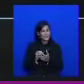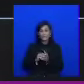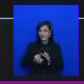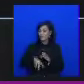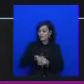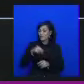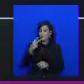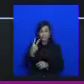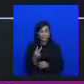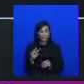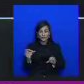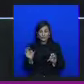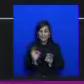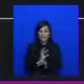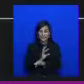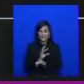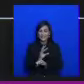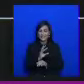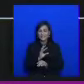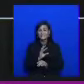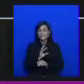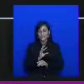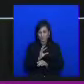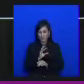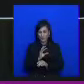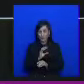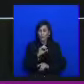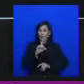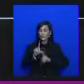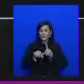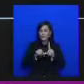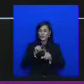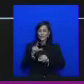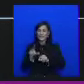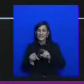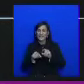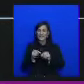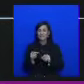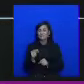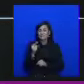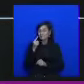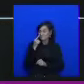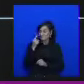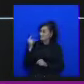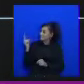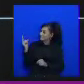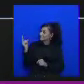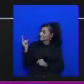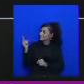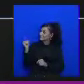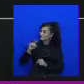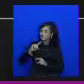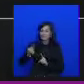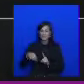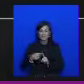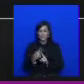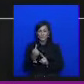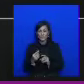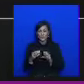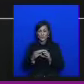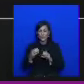dois números. Dois números para fecharmos o nosso sorteio. Vem chegando mais uma bola.